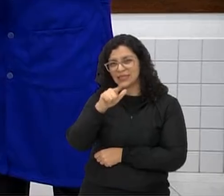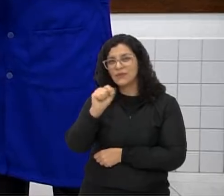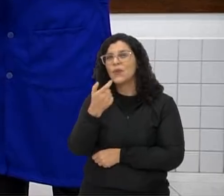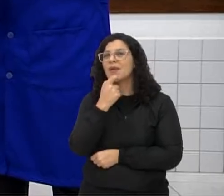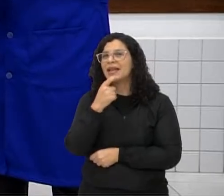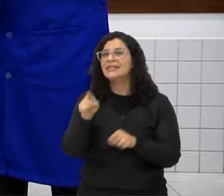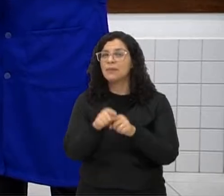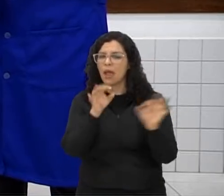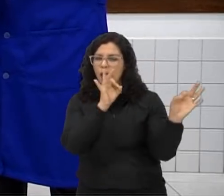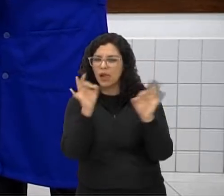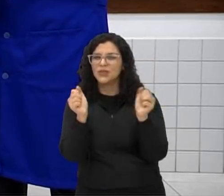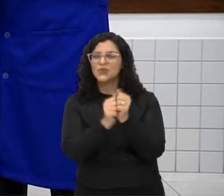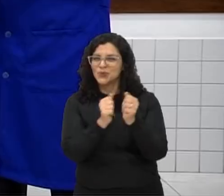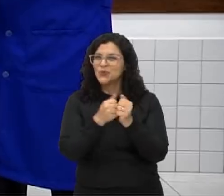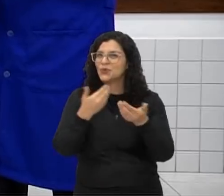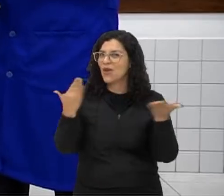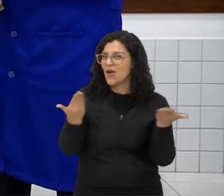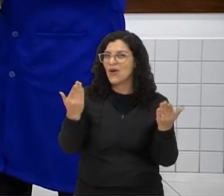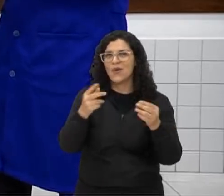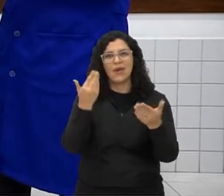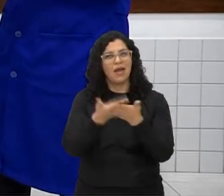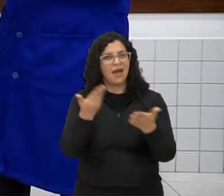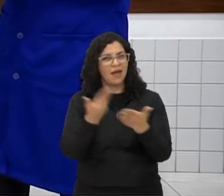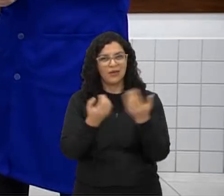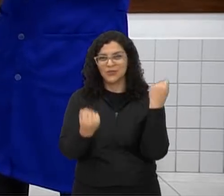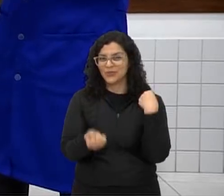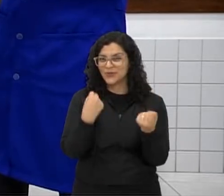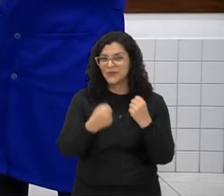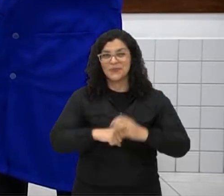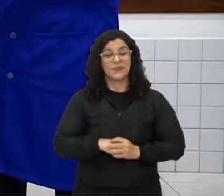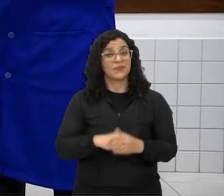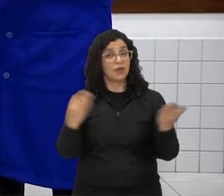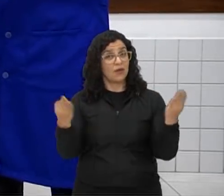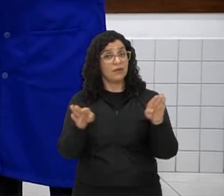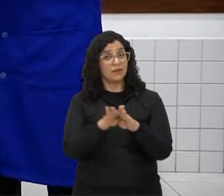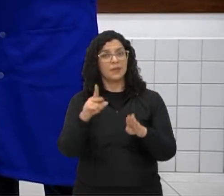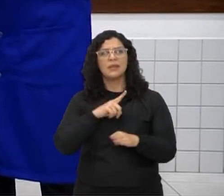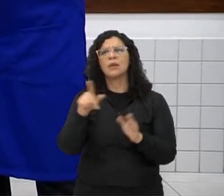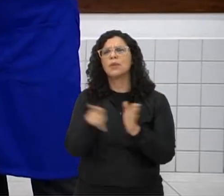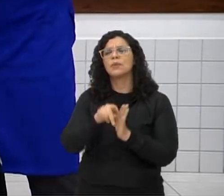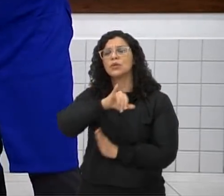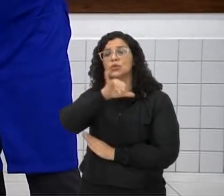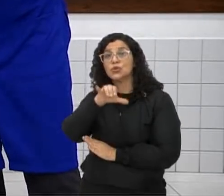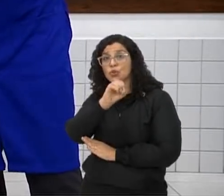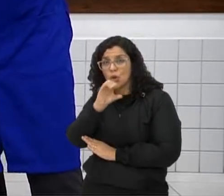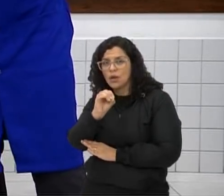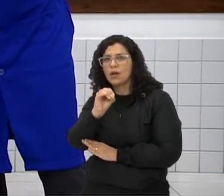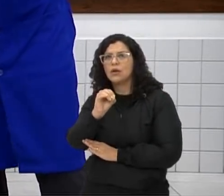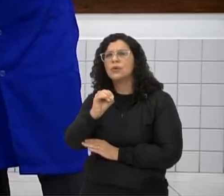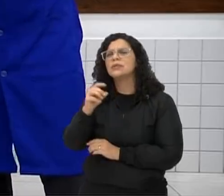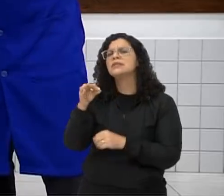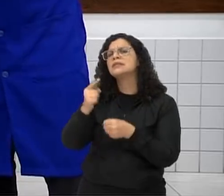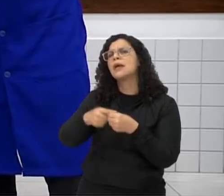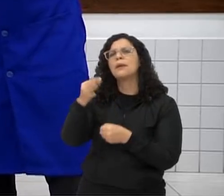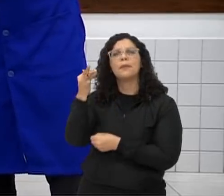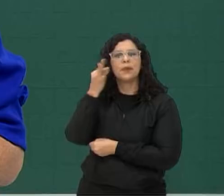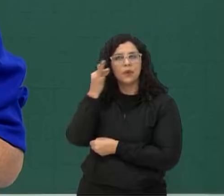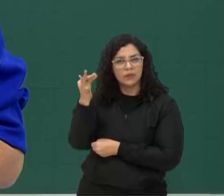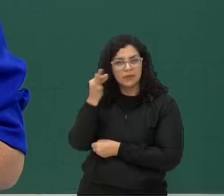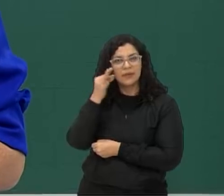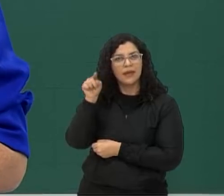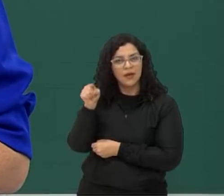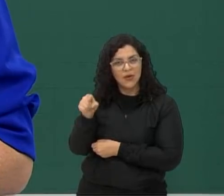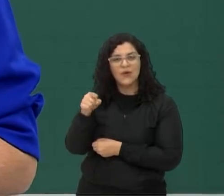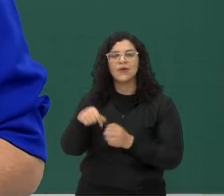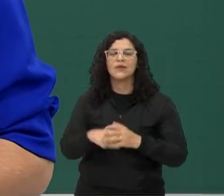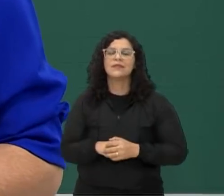professor Silvio, que está ligadinho conosco aqui na aula de Educação Física. E aqui eu tenho o João Ricardo, de Ponta Grossa, lá da Escola